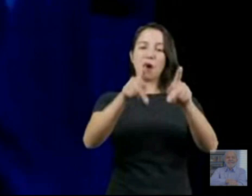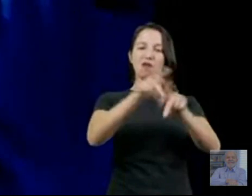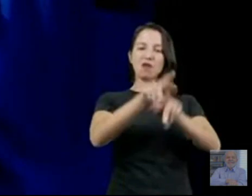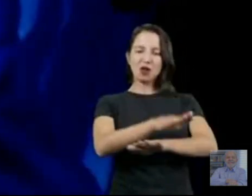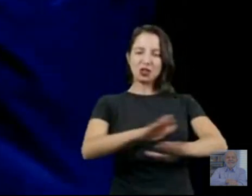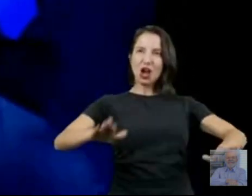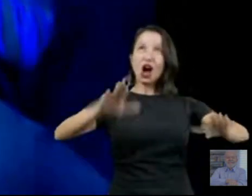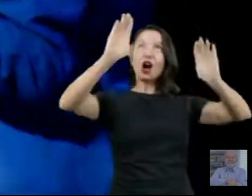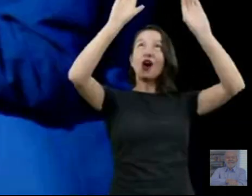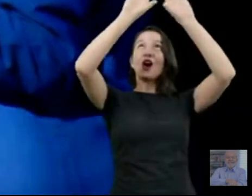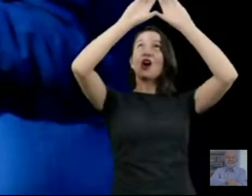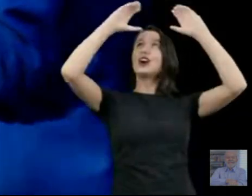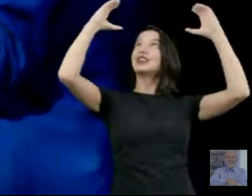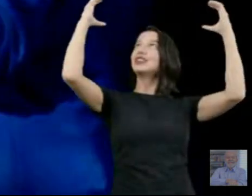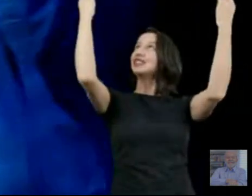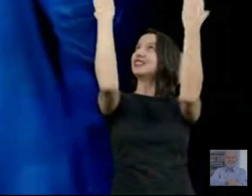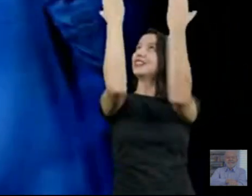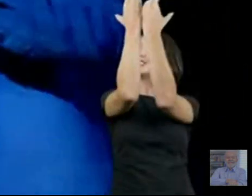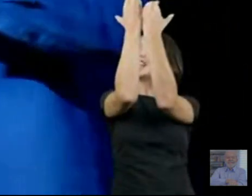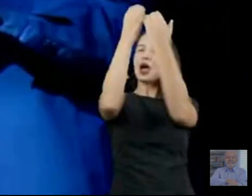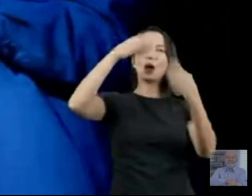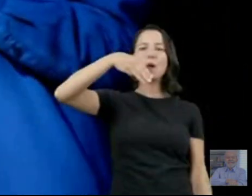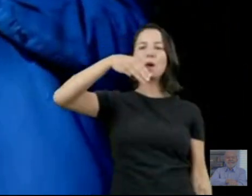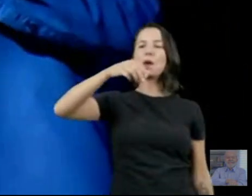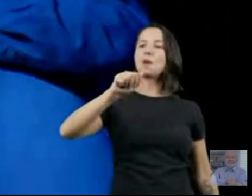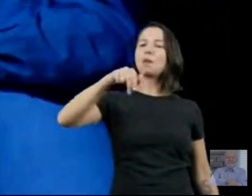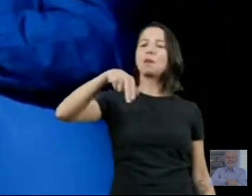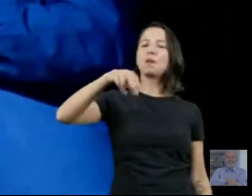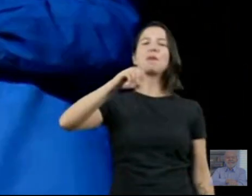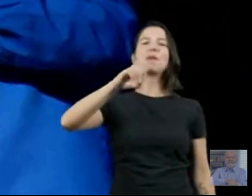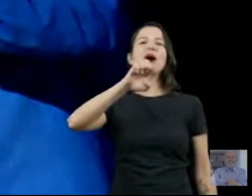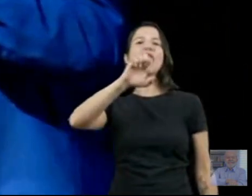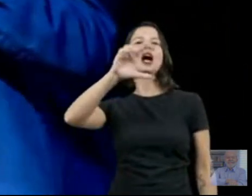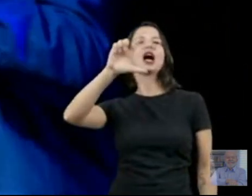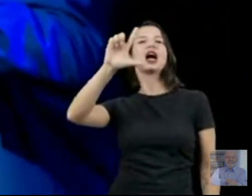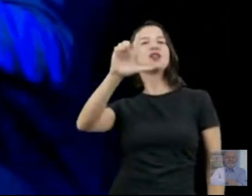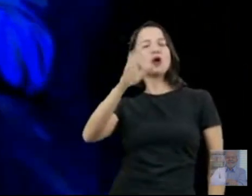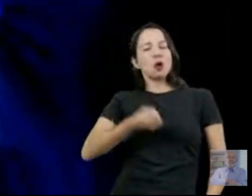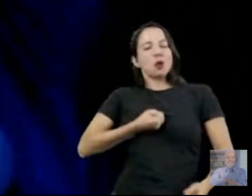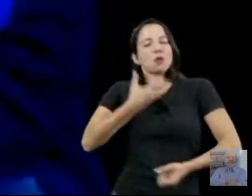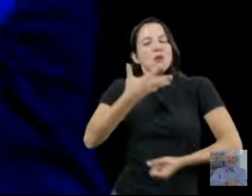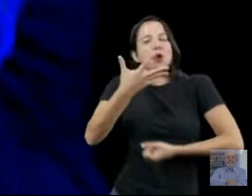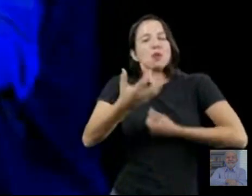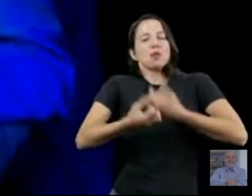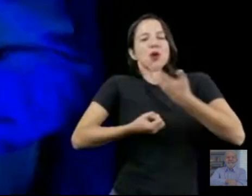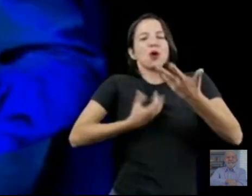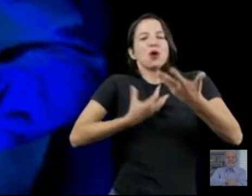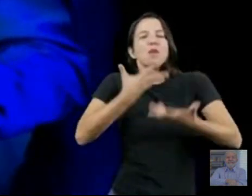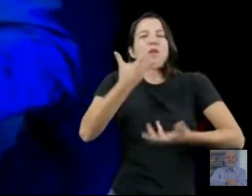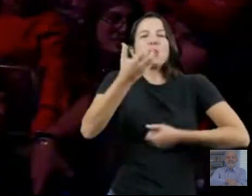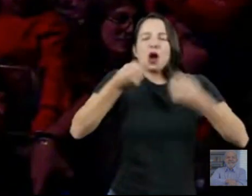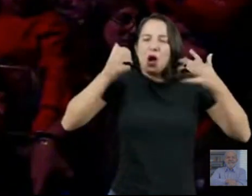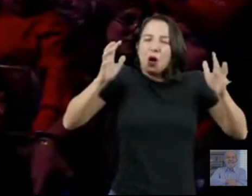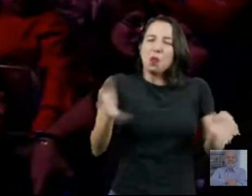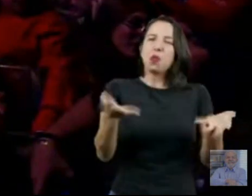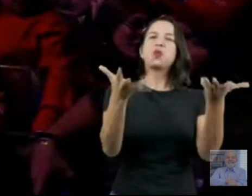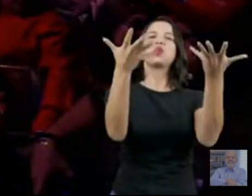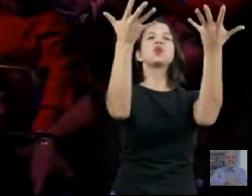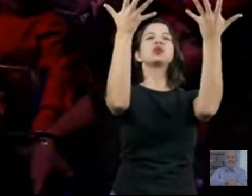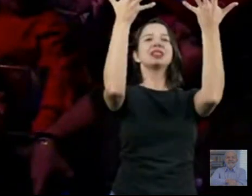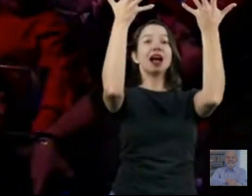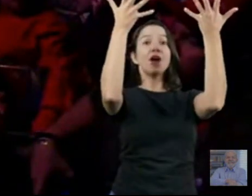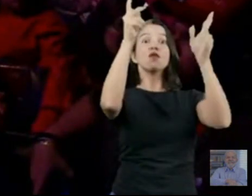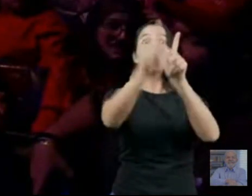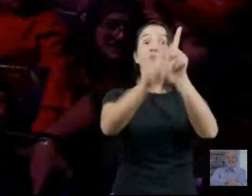quais Manuel fez seu mundo de poesia. Salve o povo do Sudeste,